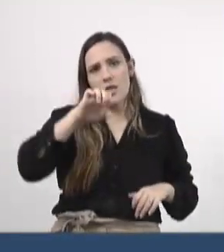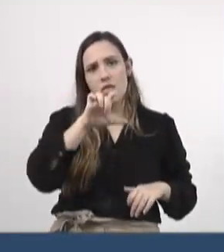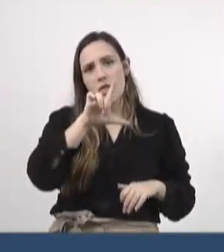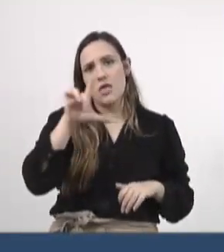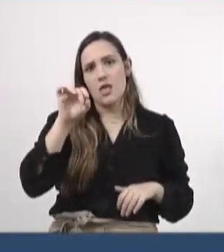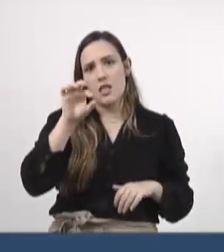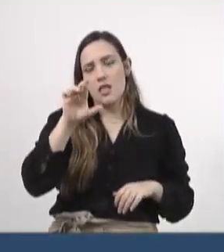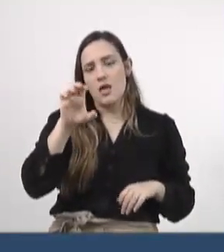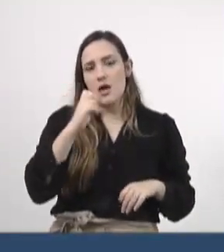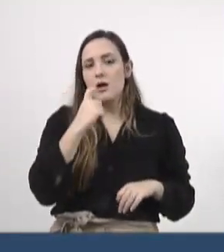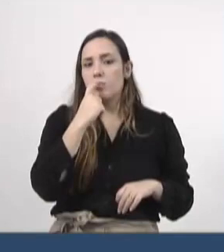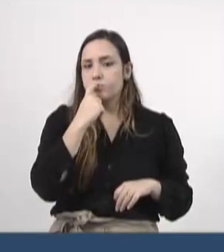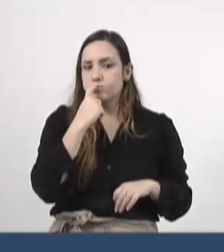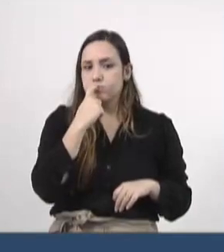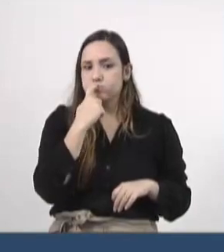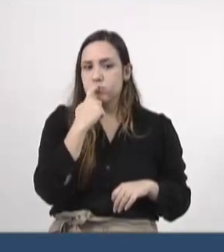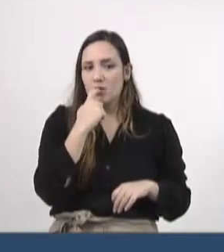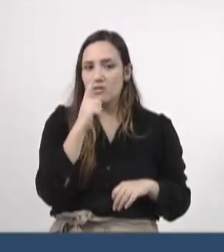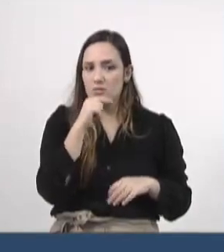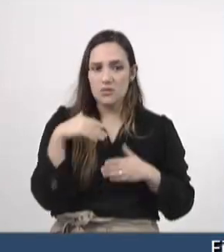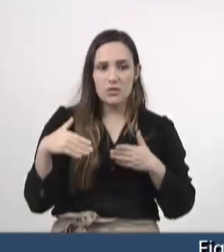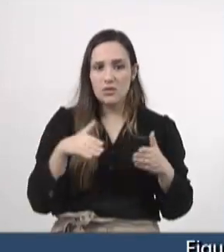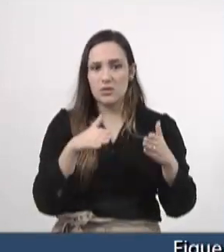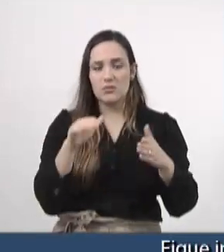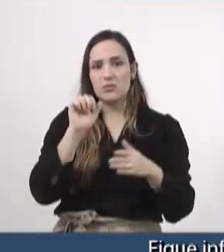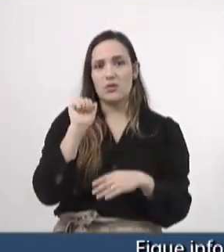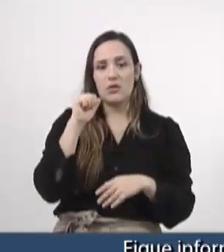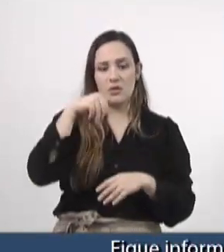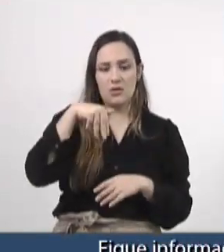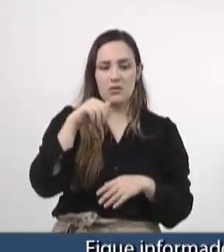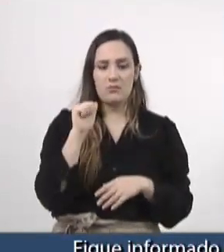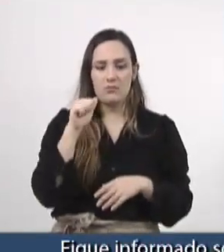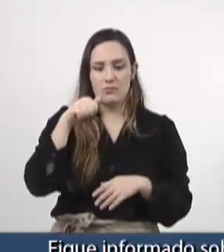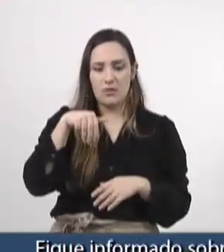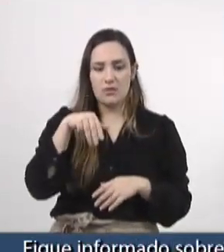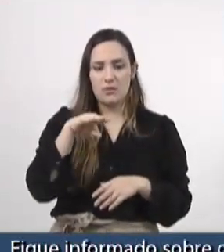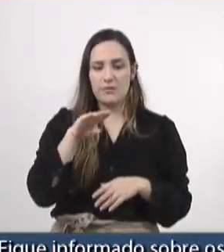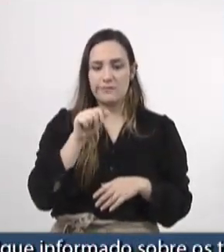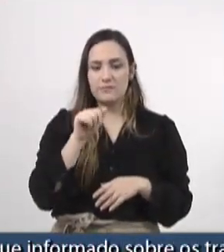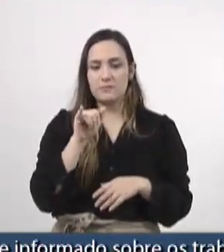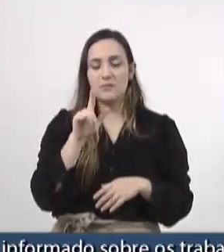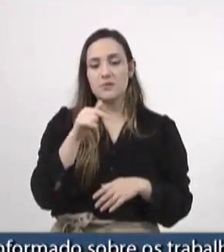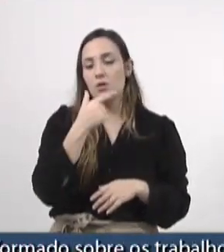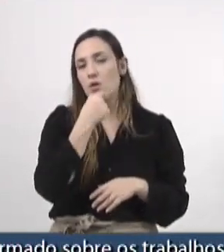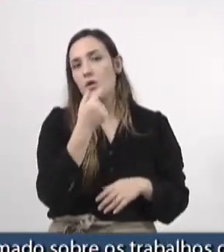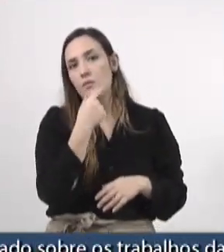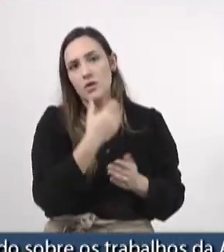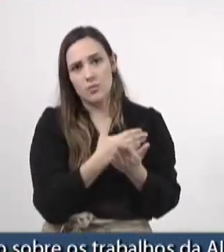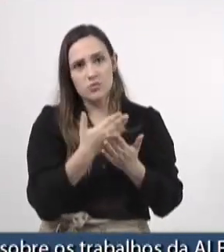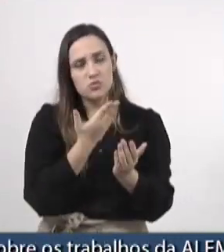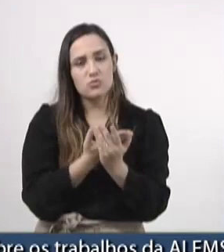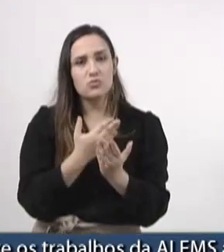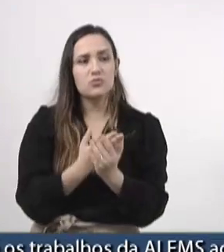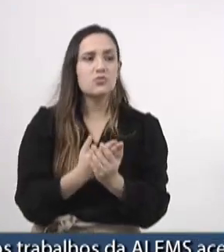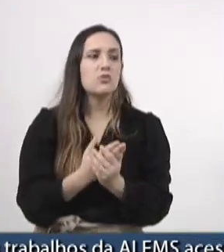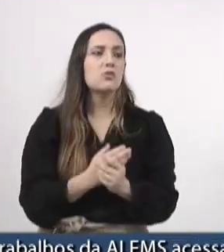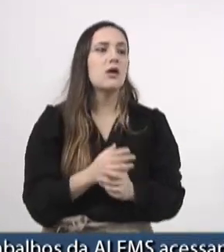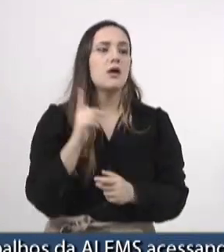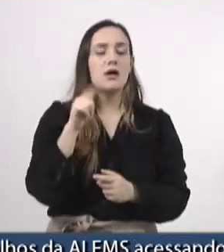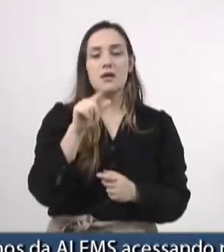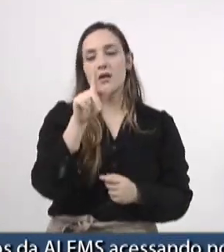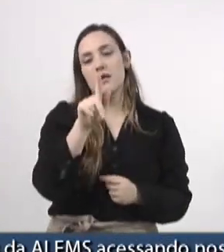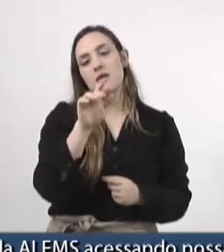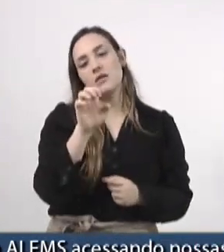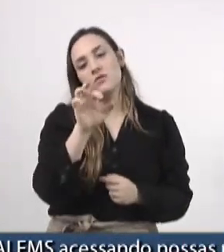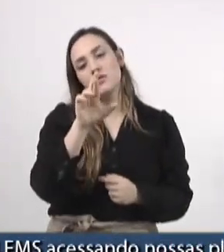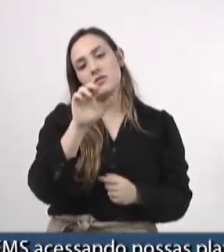do rio Amambá, em Mato Grosso do Sul. O trabalho foi iniciado pelo senhor Geraldo de Souza Carvalho, passando